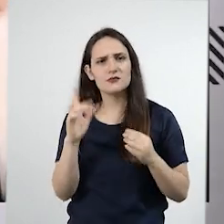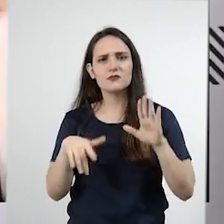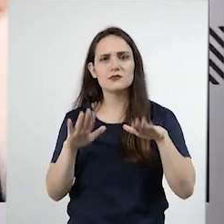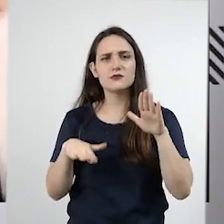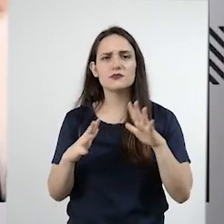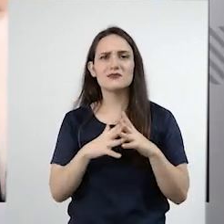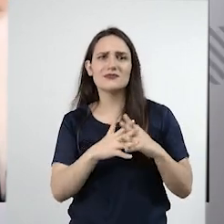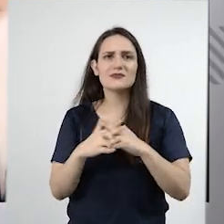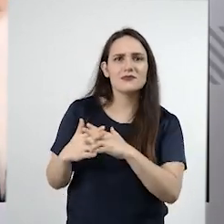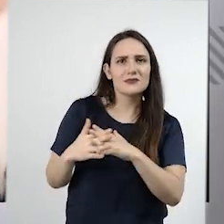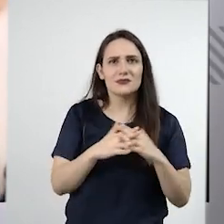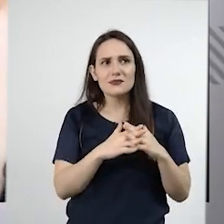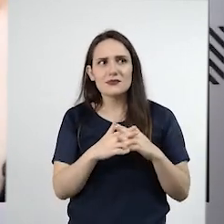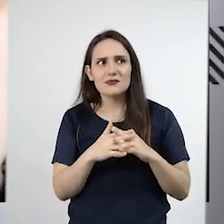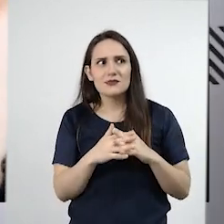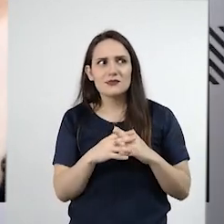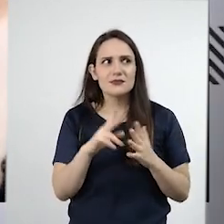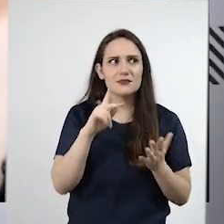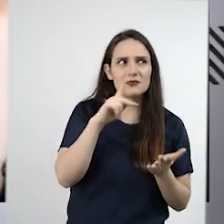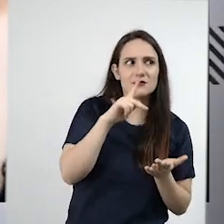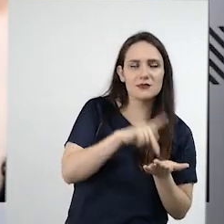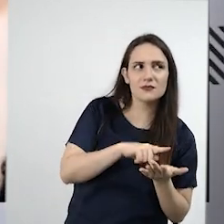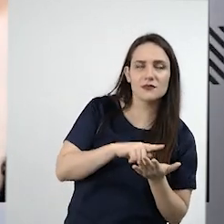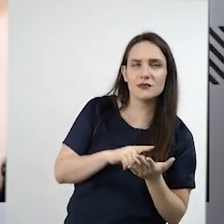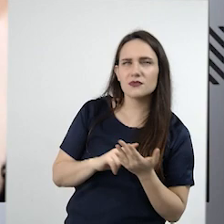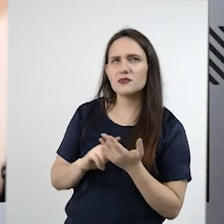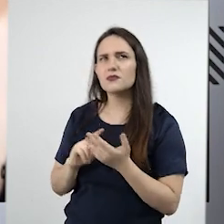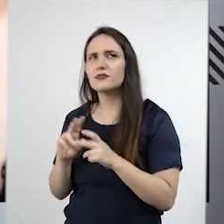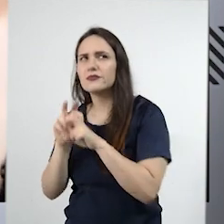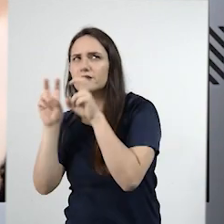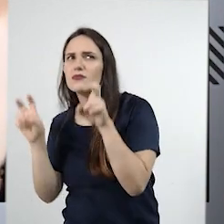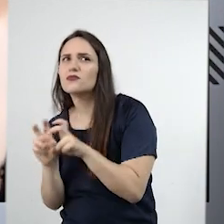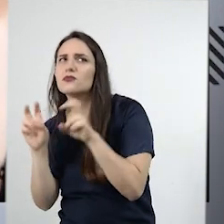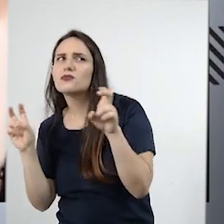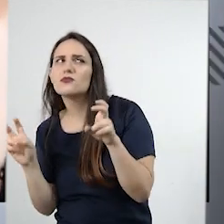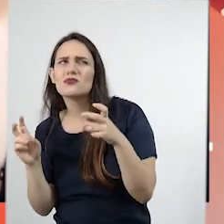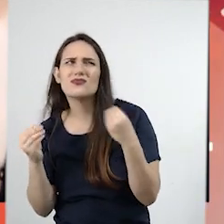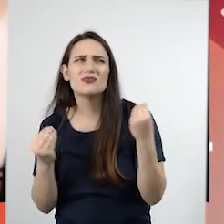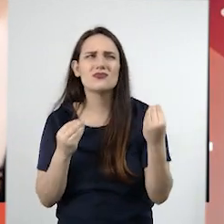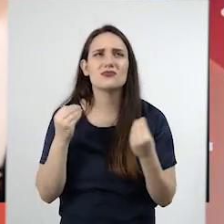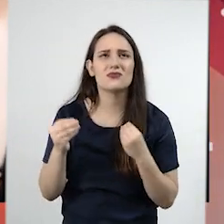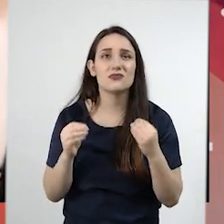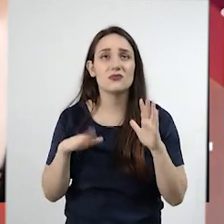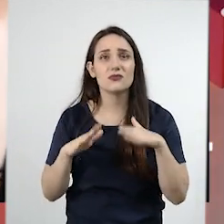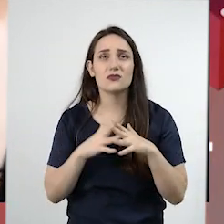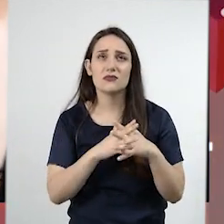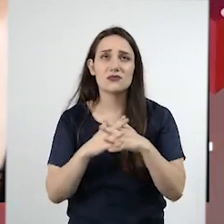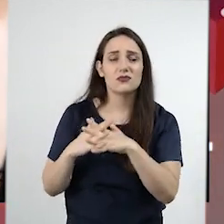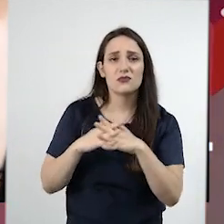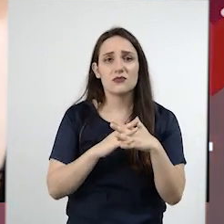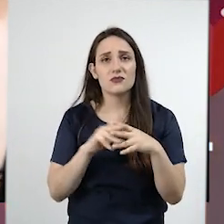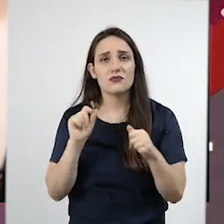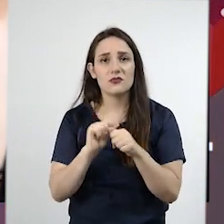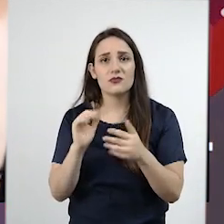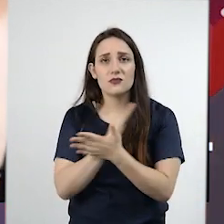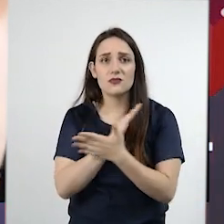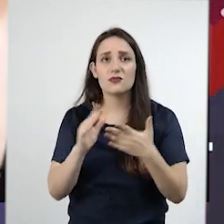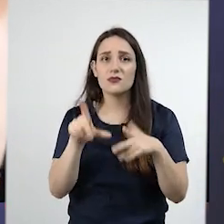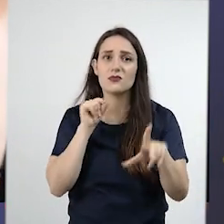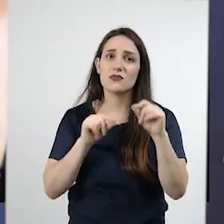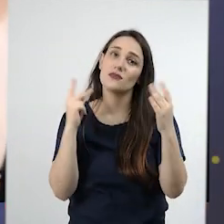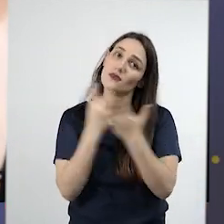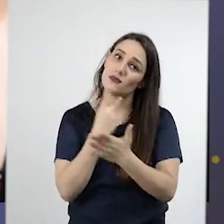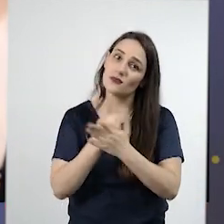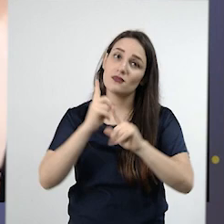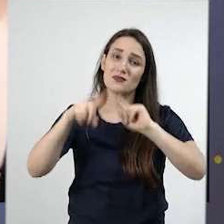do real com o virtual e pode acabar fazendo algumas coisas, tomando algumas decisões e se arrepender no